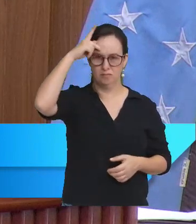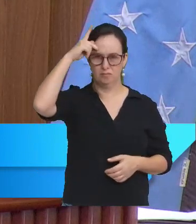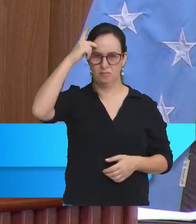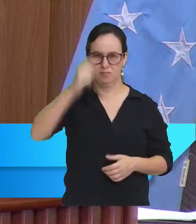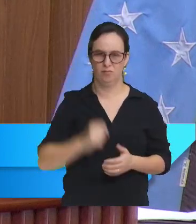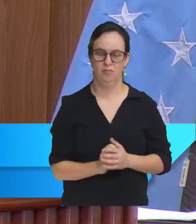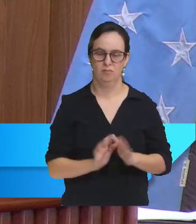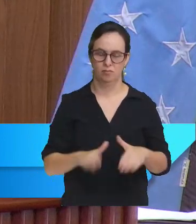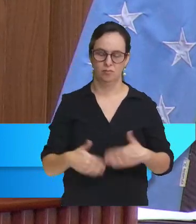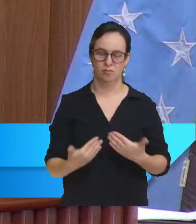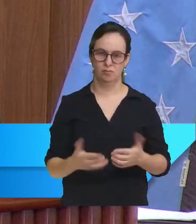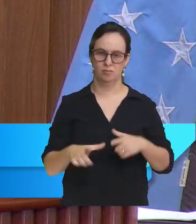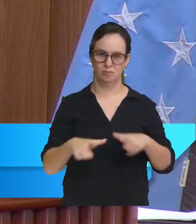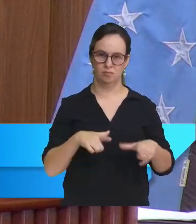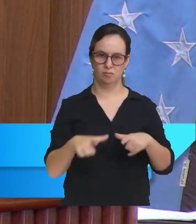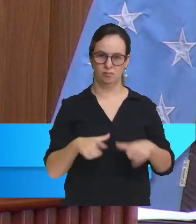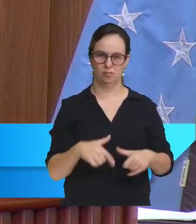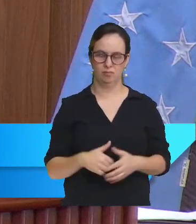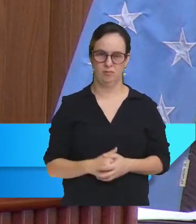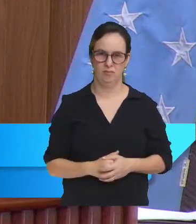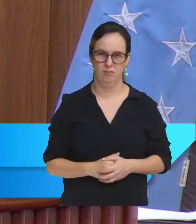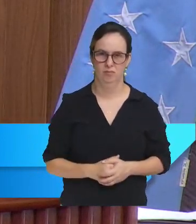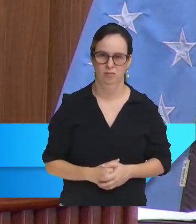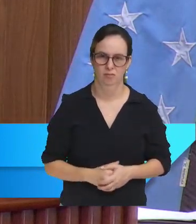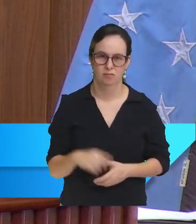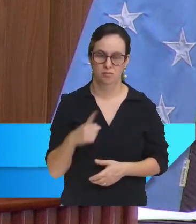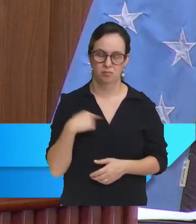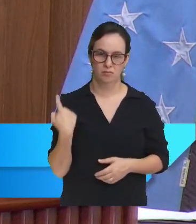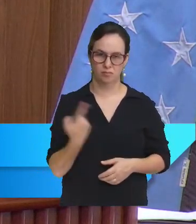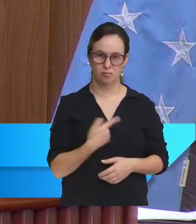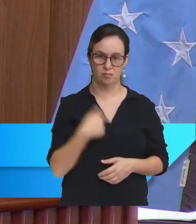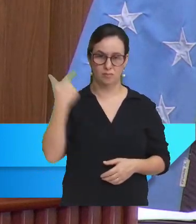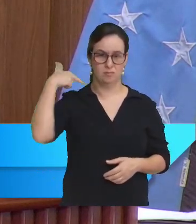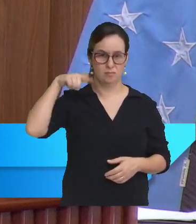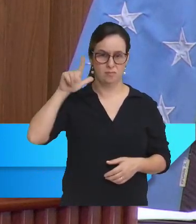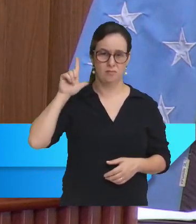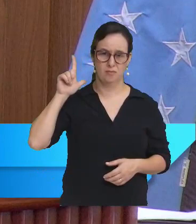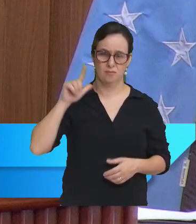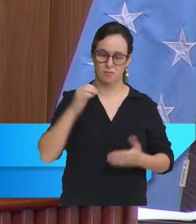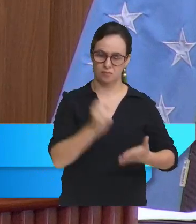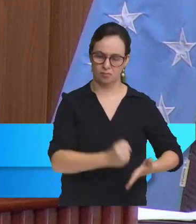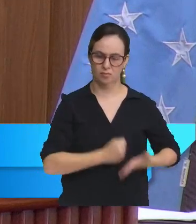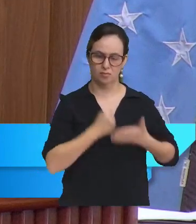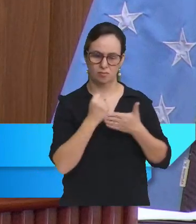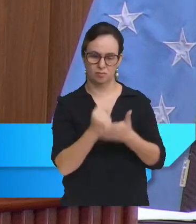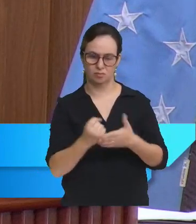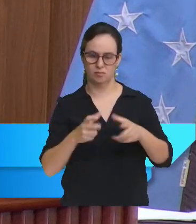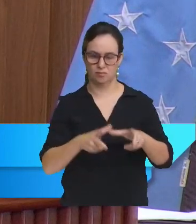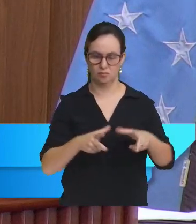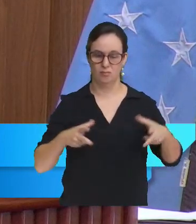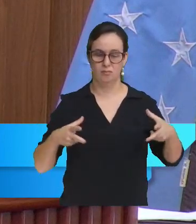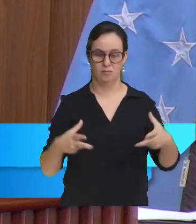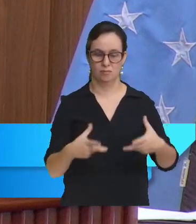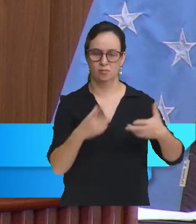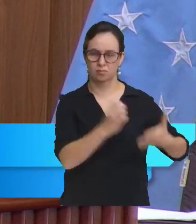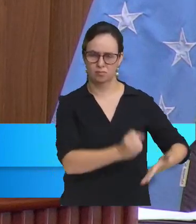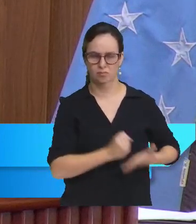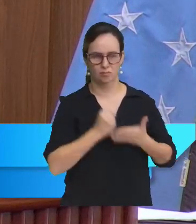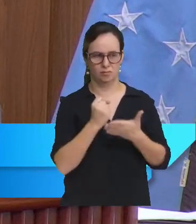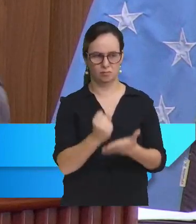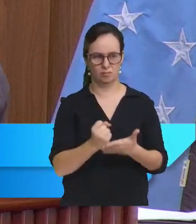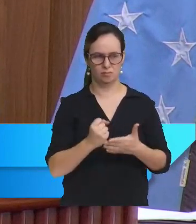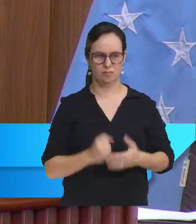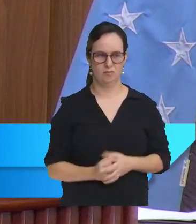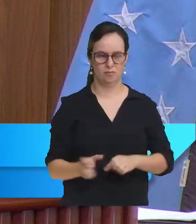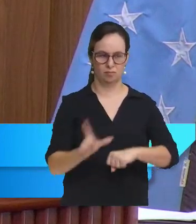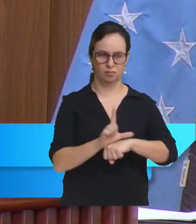juntamente com o Gênova, para que nós possamos incentivar esta Casa de Leis, incentivar, né, o comércio,